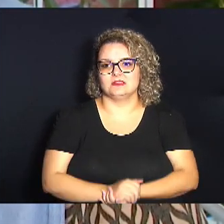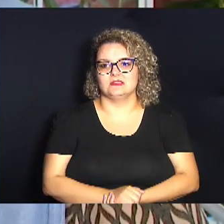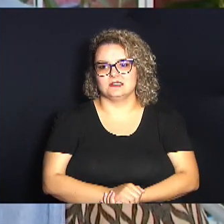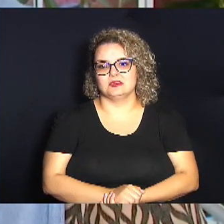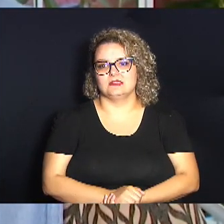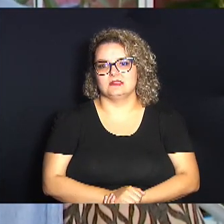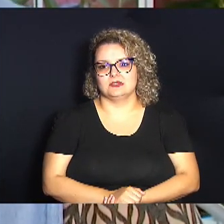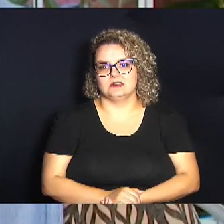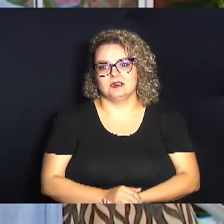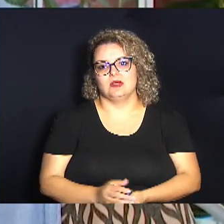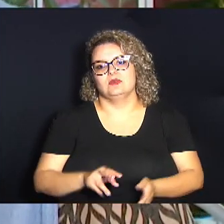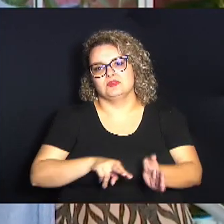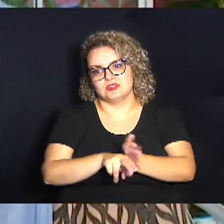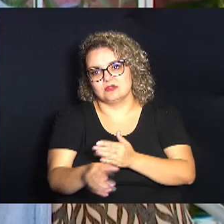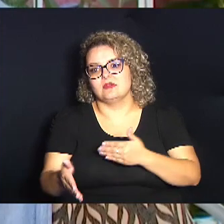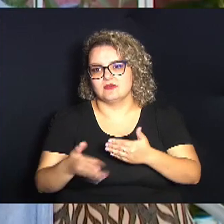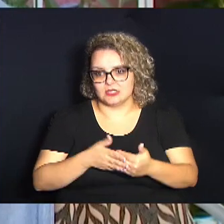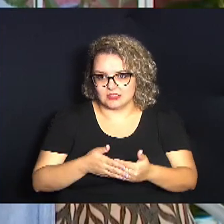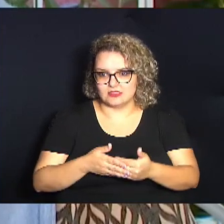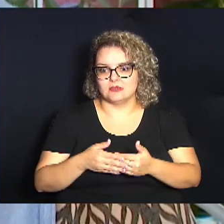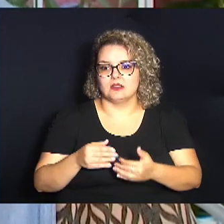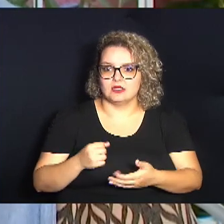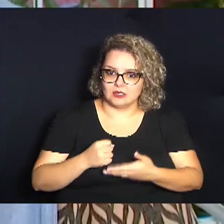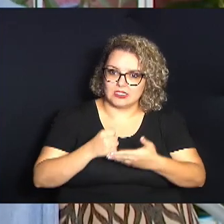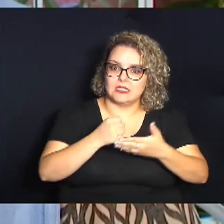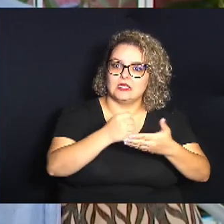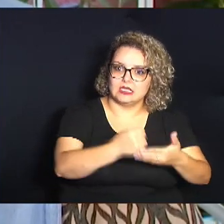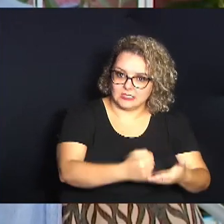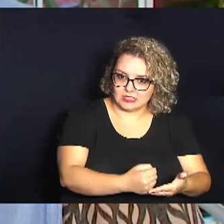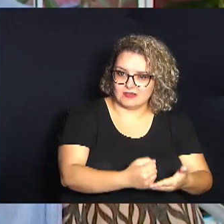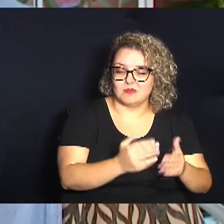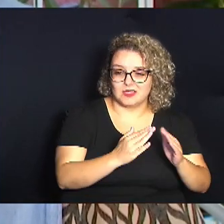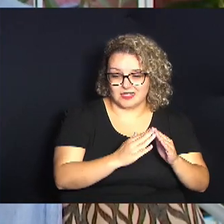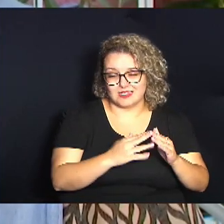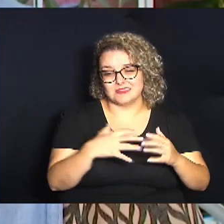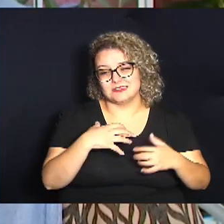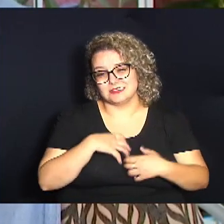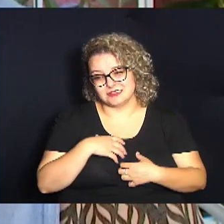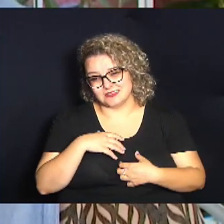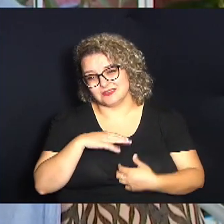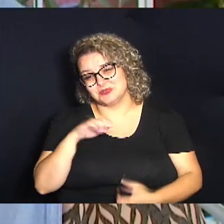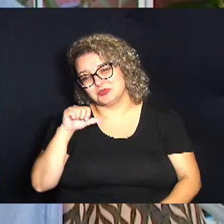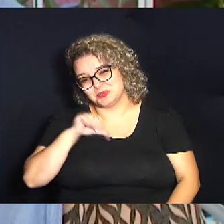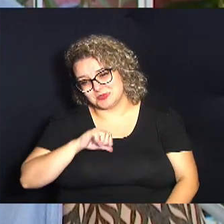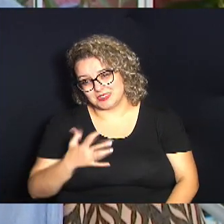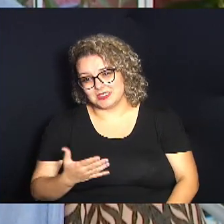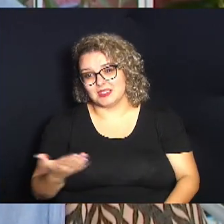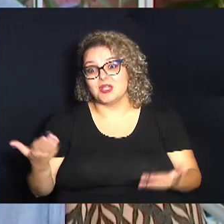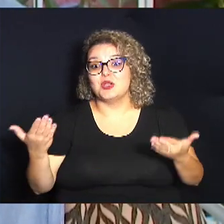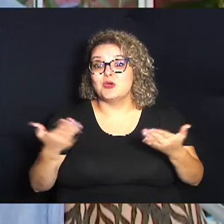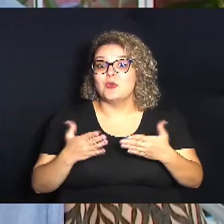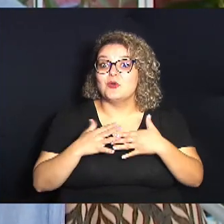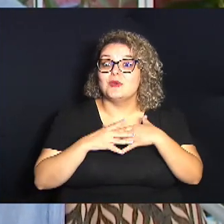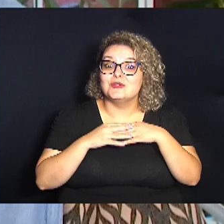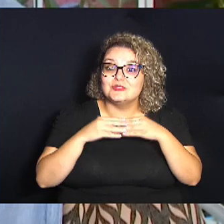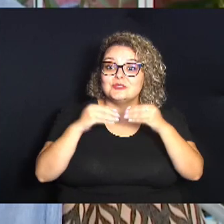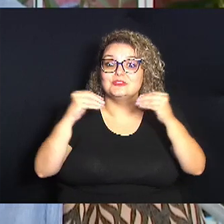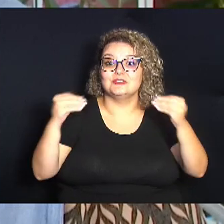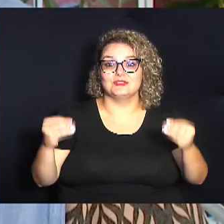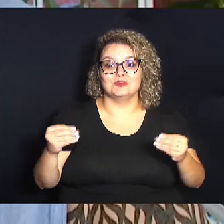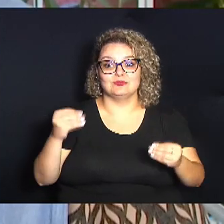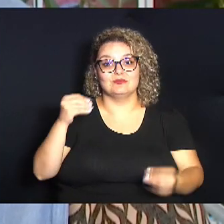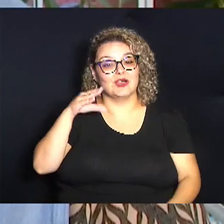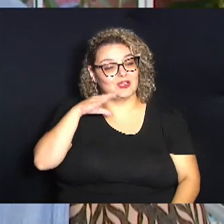vezes. Eu cheguei até a levar para casa passando mal. E hoje ela está curada, moça